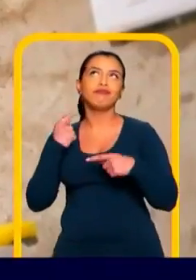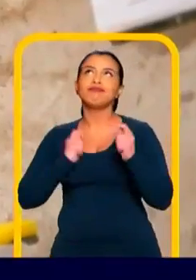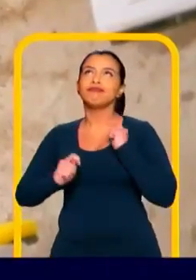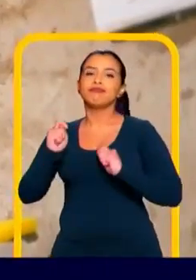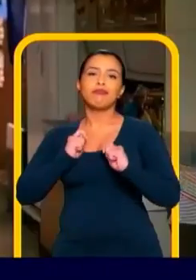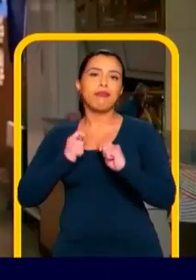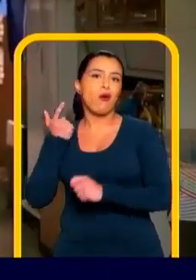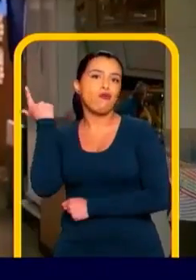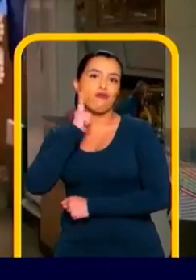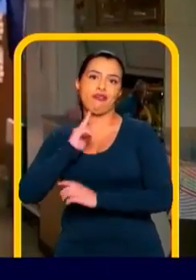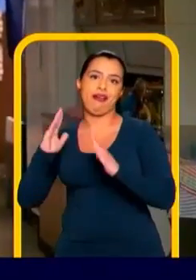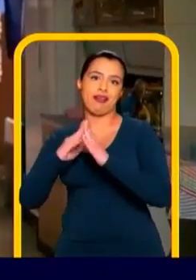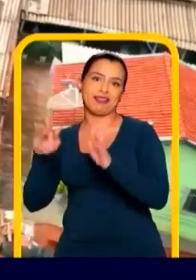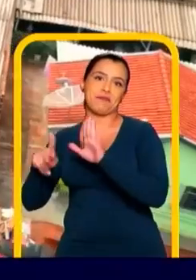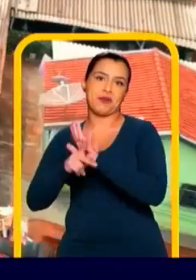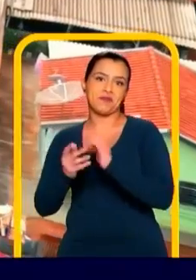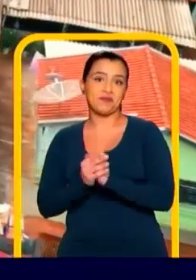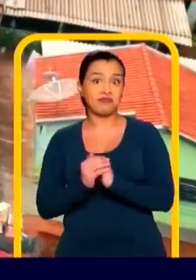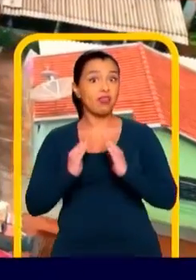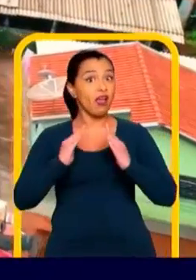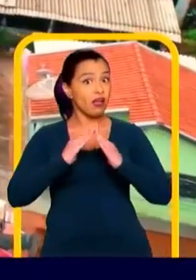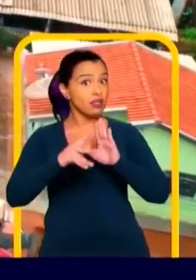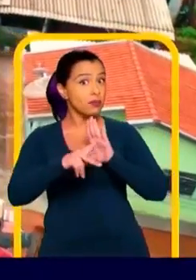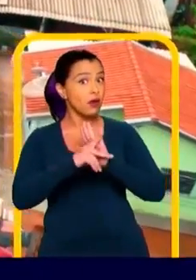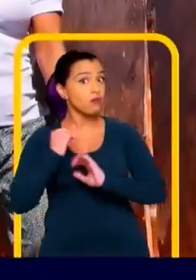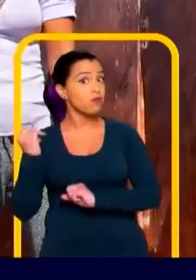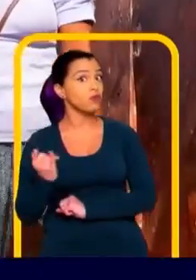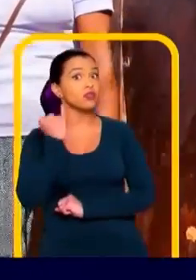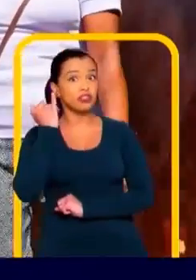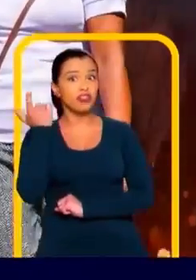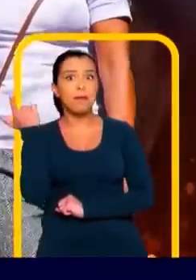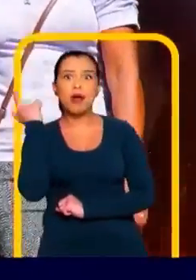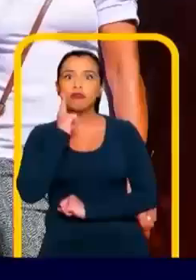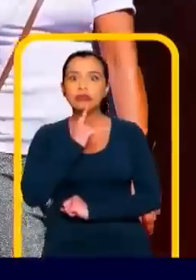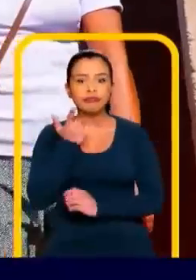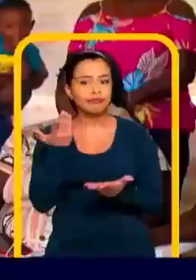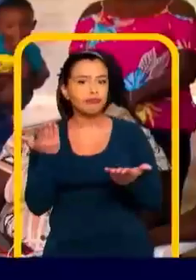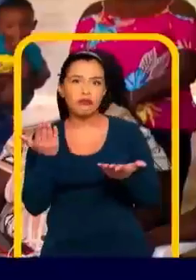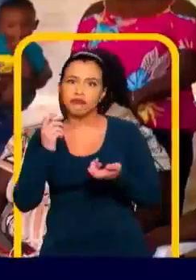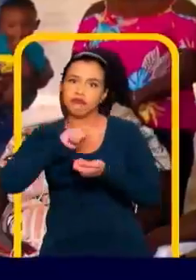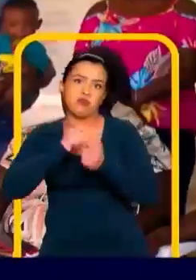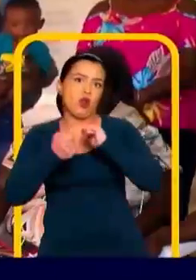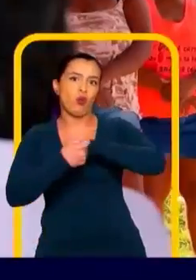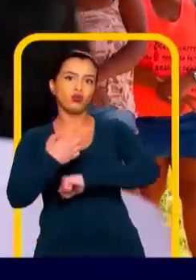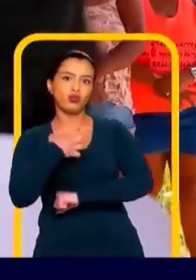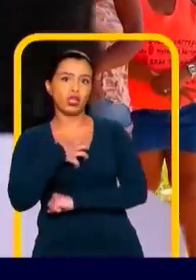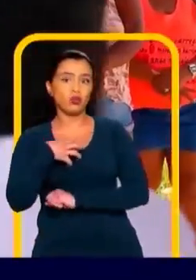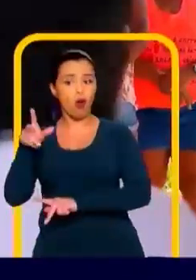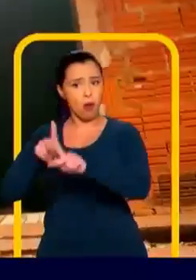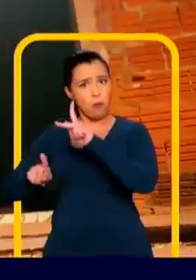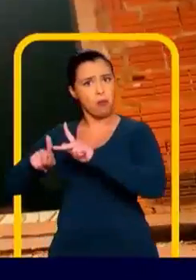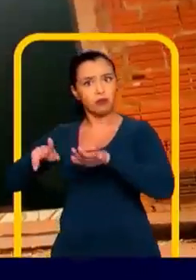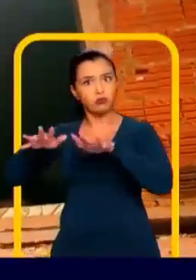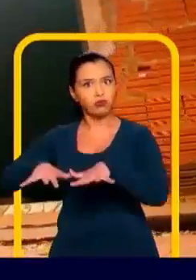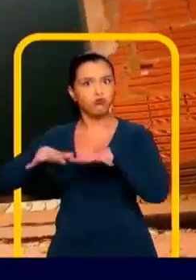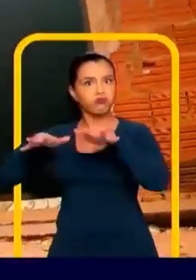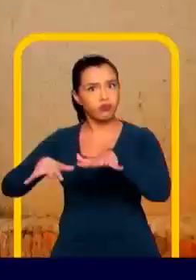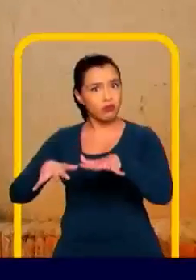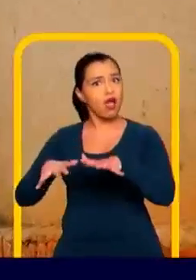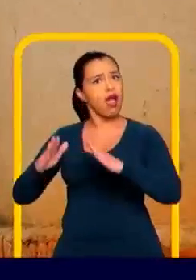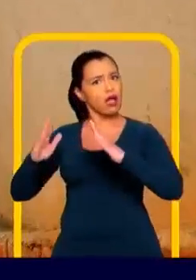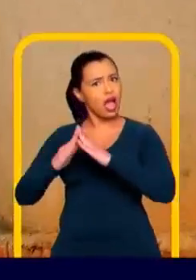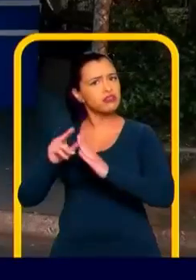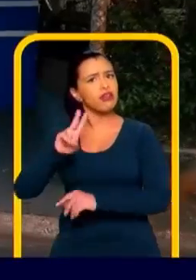via a hora de ganhar minha casa própria. A casa própria é tão importante que a gente precisa fazer de todo jeito. O povo faz mutirão, as casas